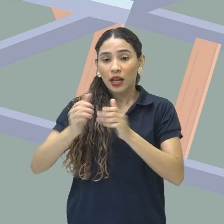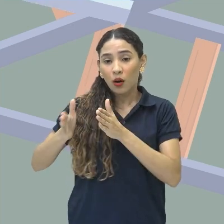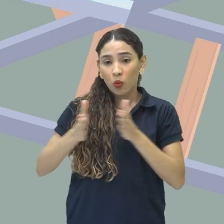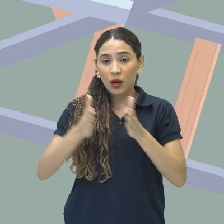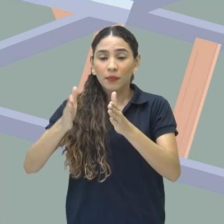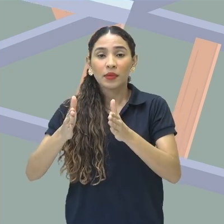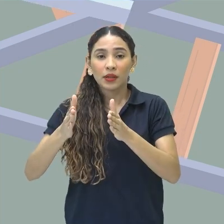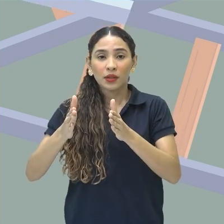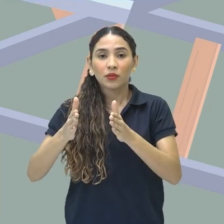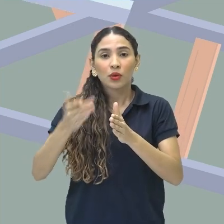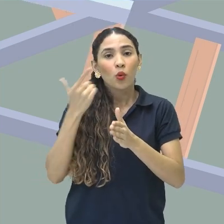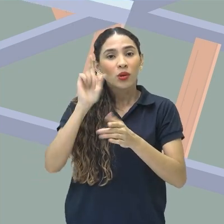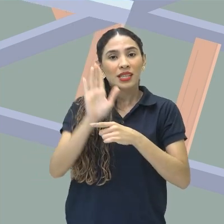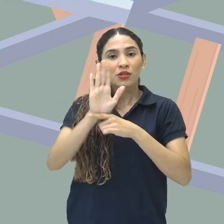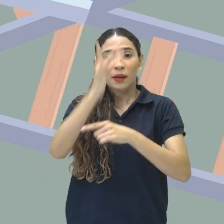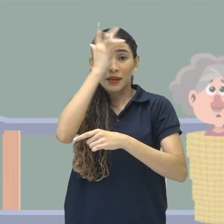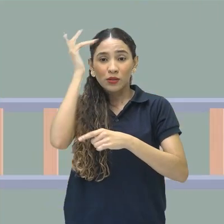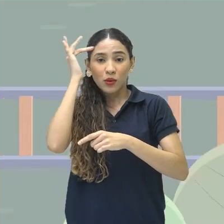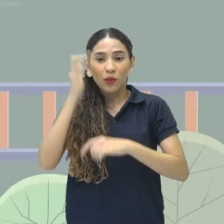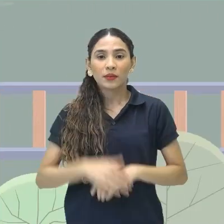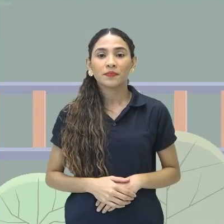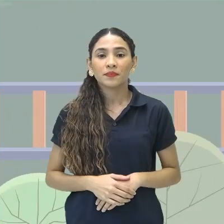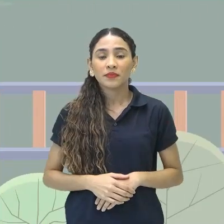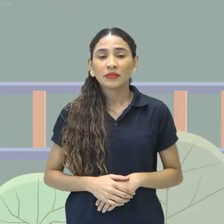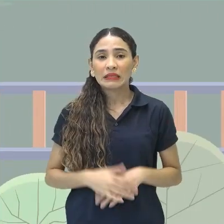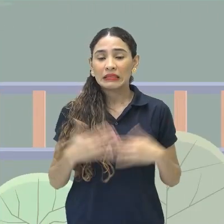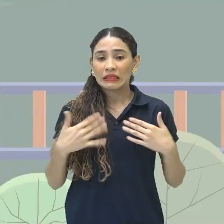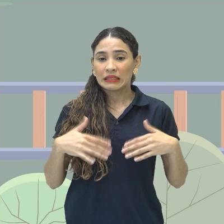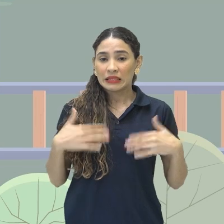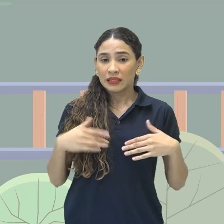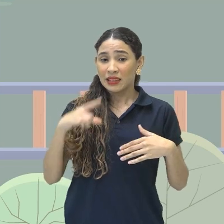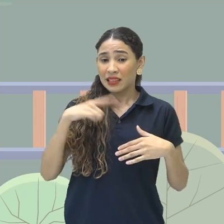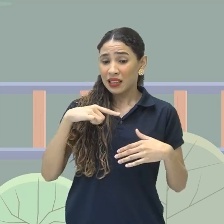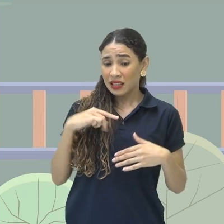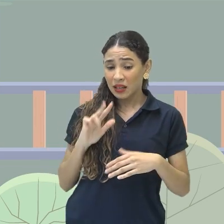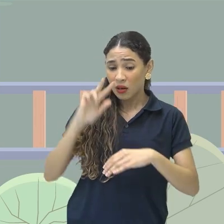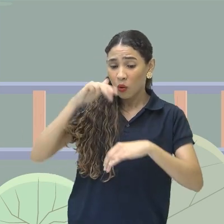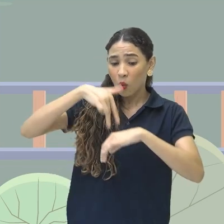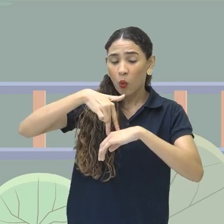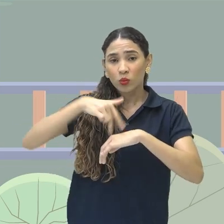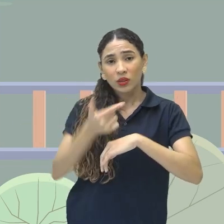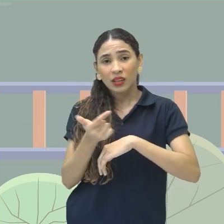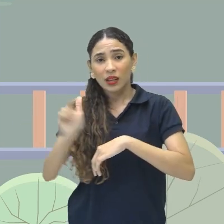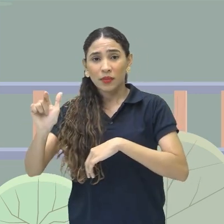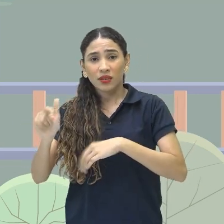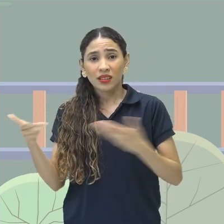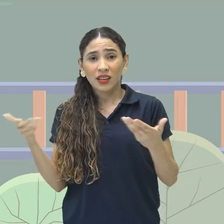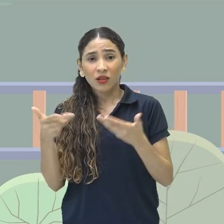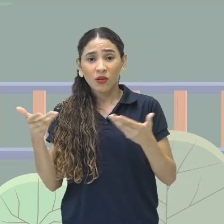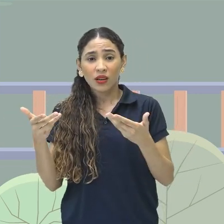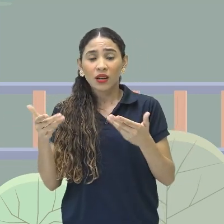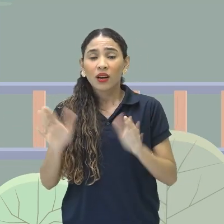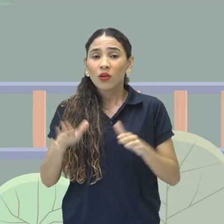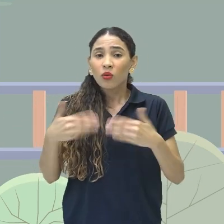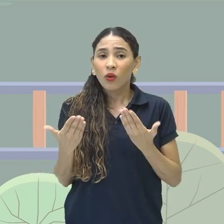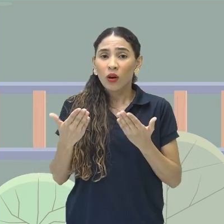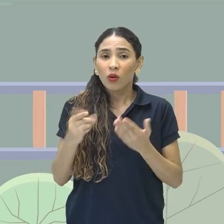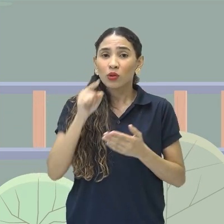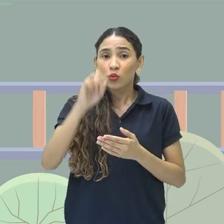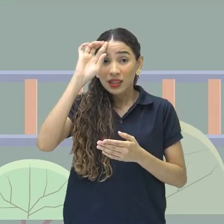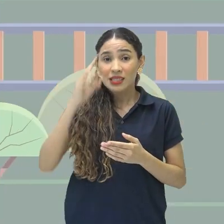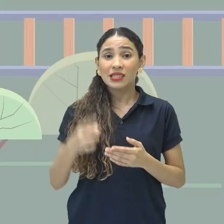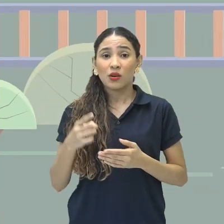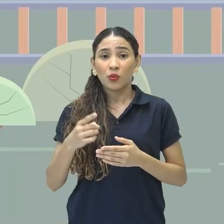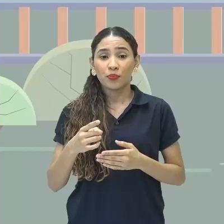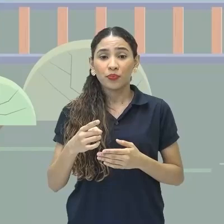e salvar todo mundo. E há uma pessoa no outro caminho. E agora? Qual vai ser a tua